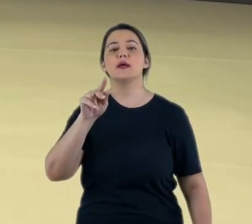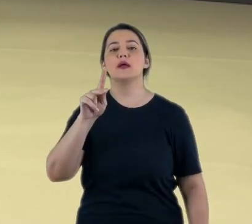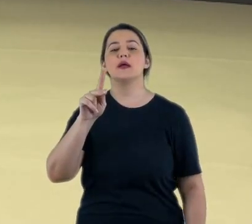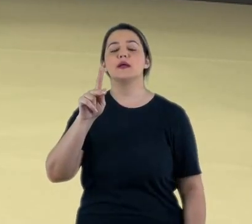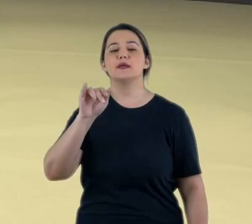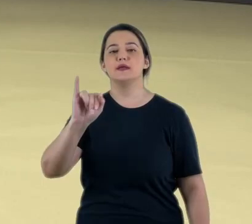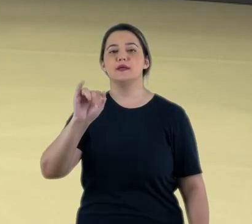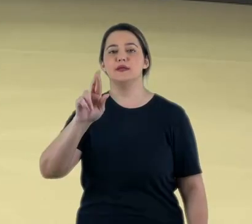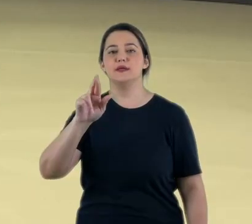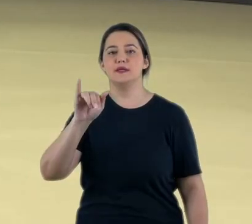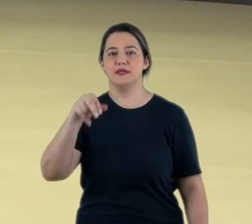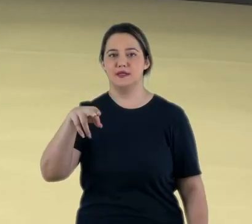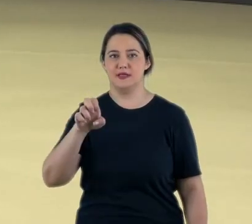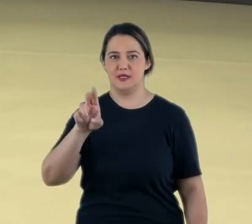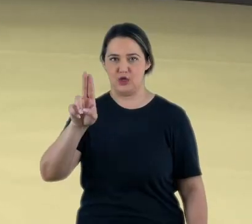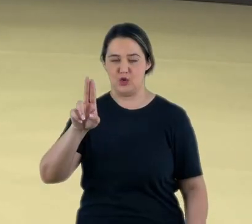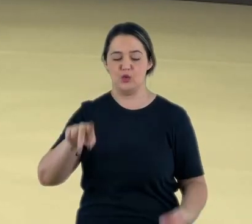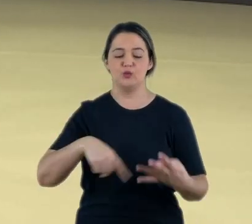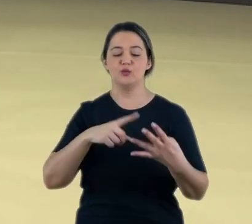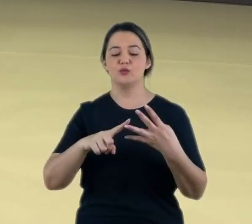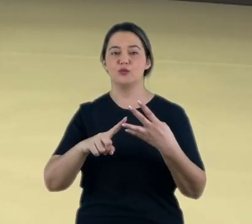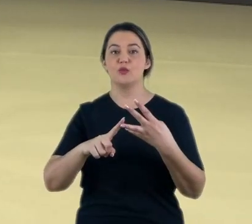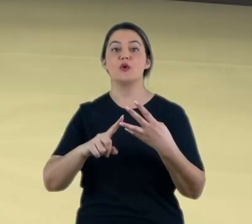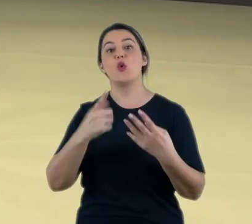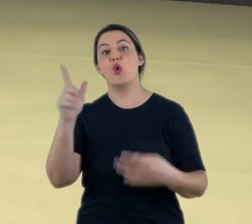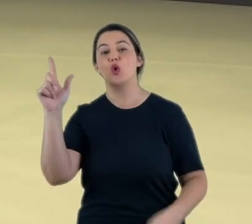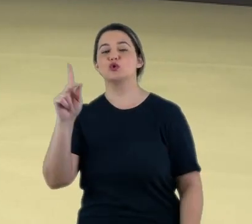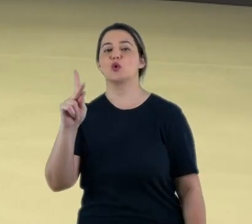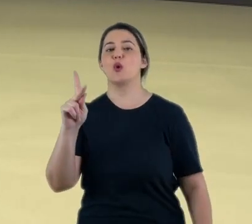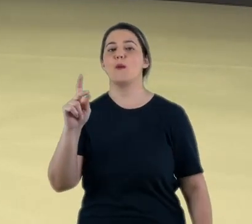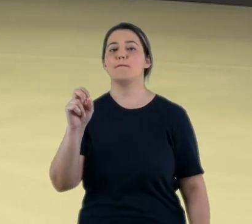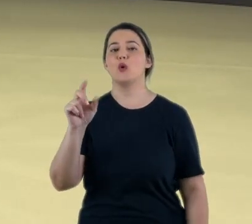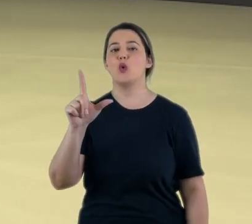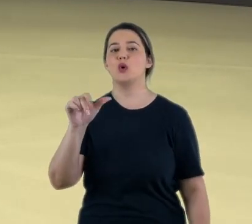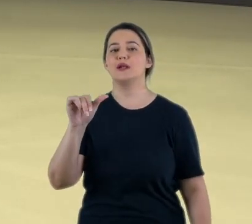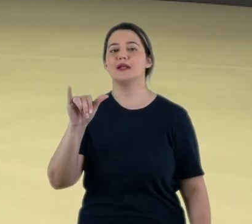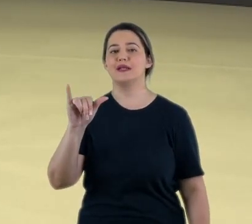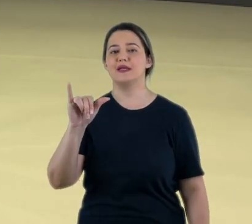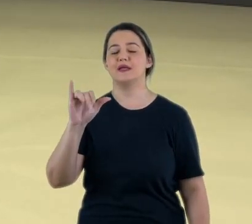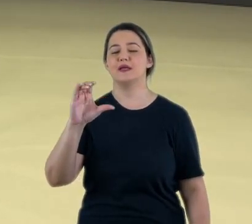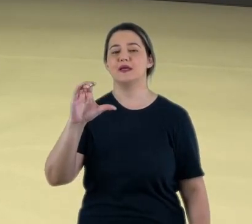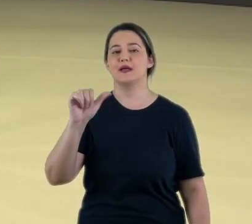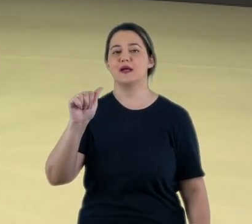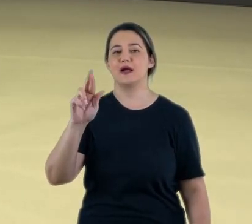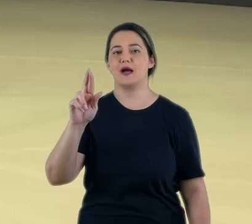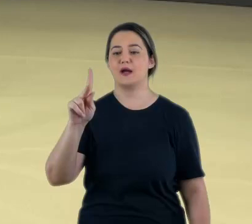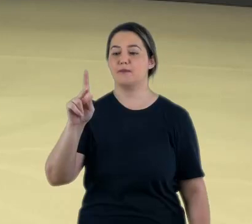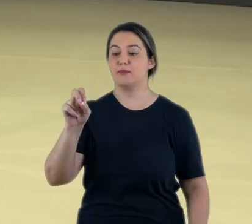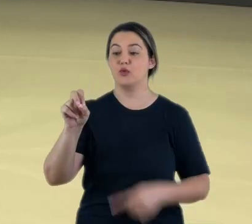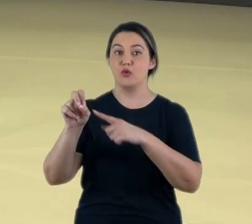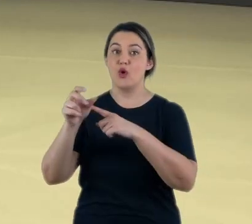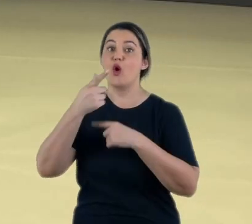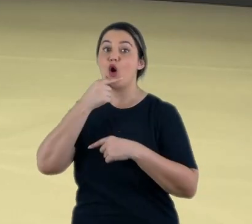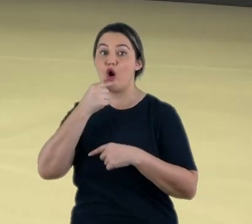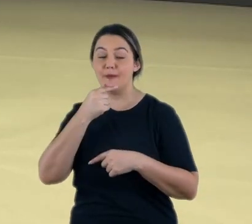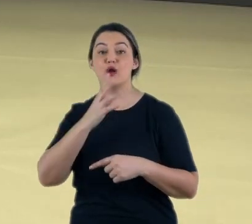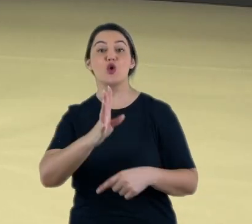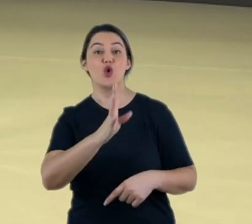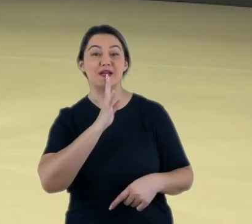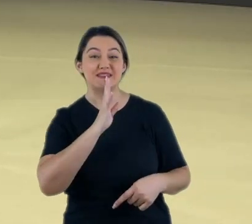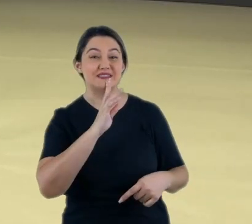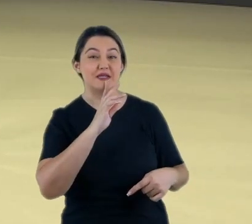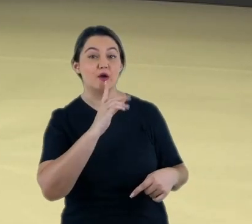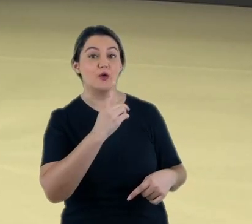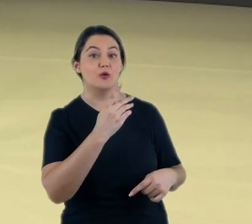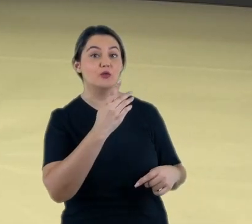Policarpo, que foi o seu professor de Bíblia, e Policarpo conheceu pessoalmente o apóstolo